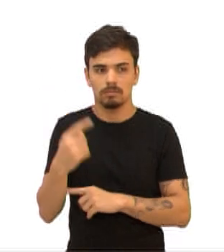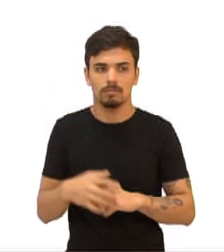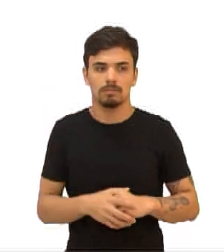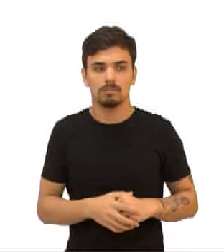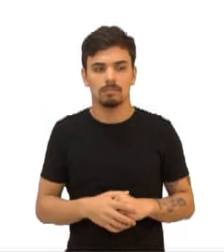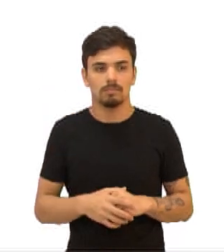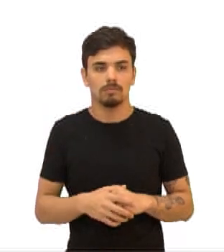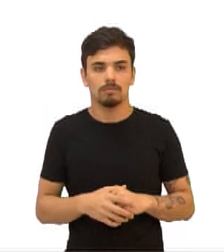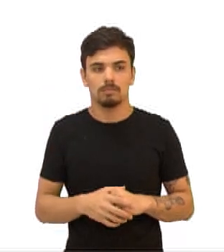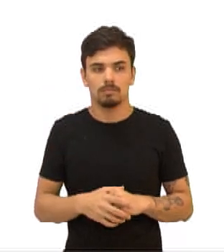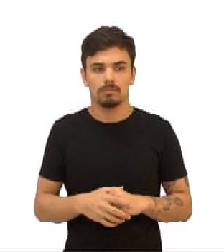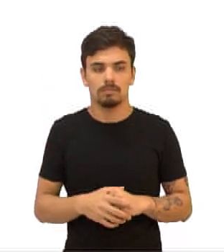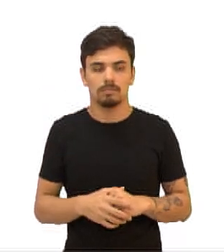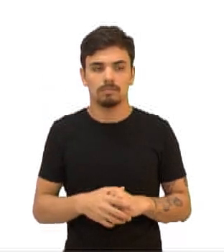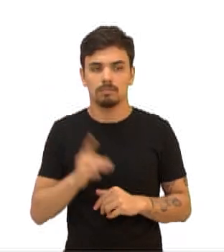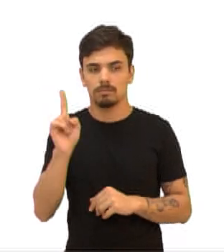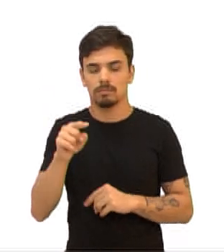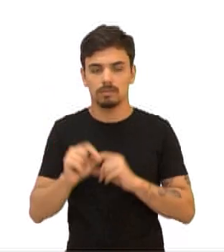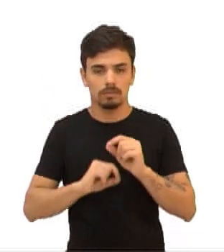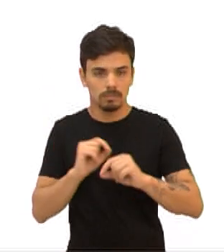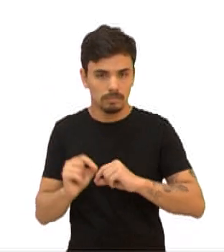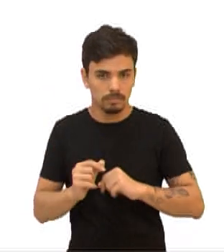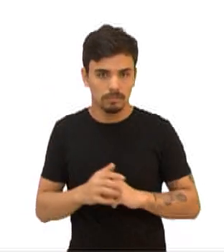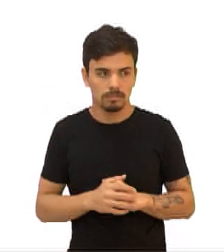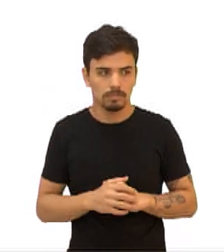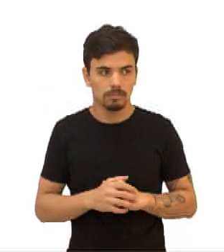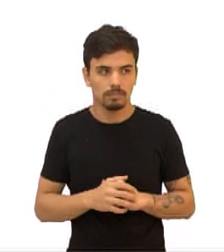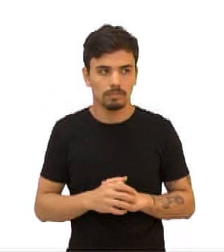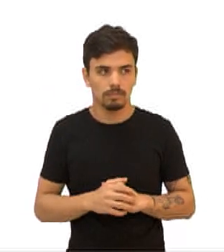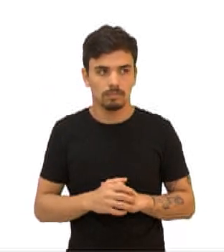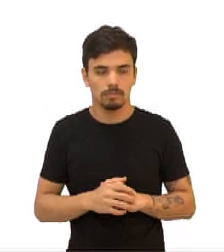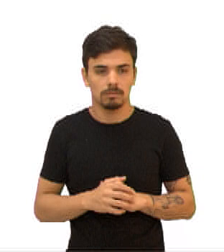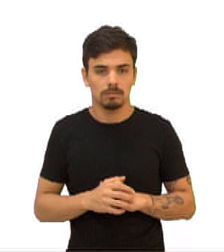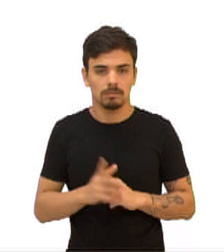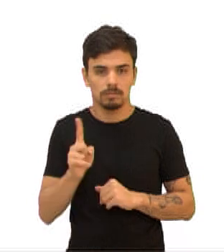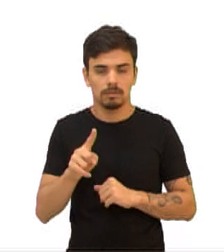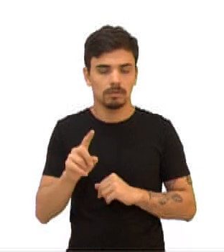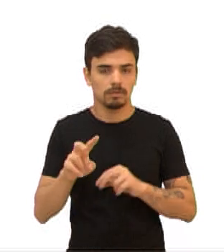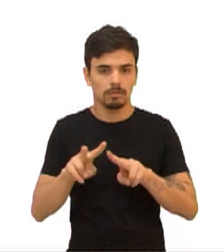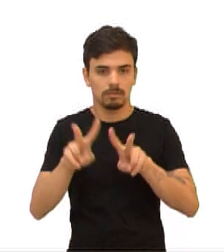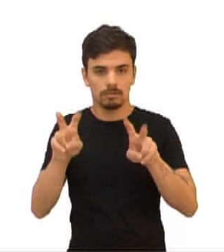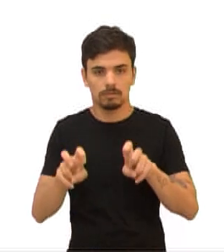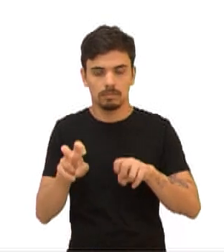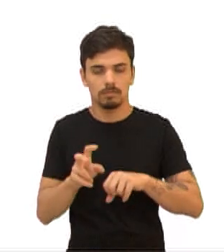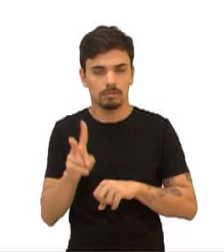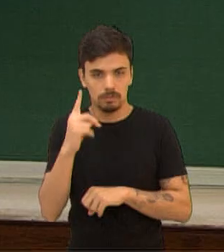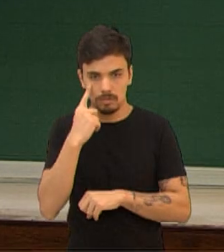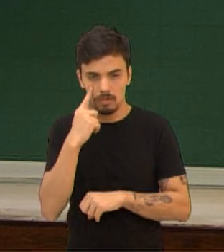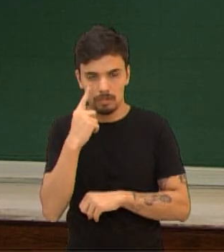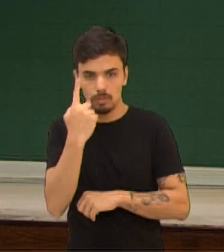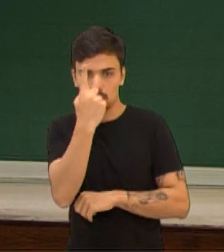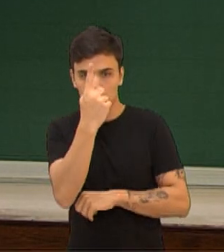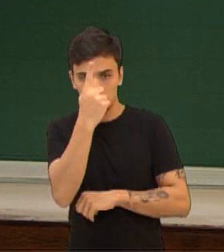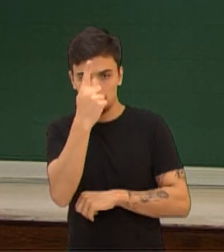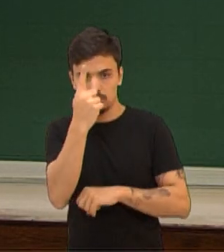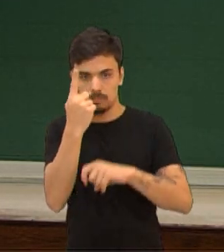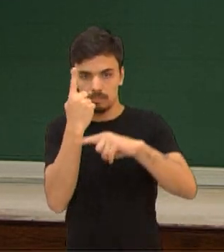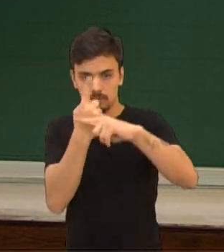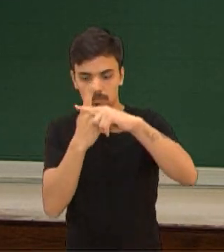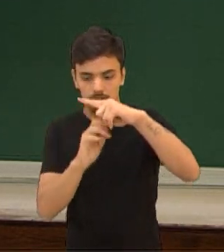1, né? Vai ser 1 sobre e, como está aqui, ó, 1 sobre e. E aí eu vou